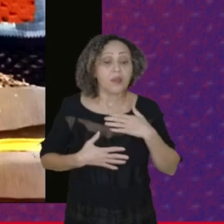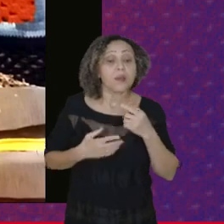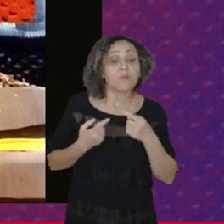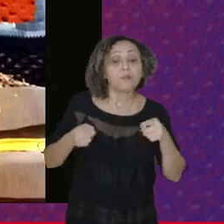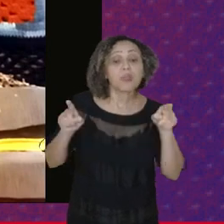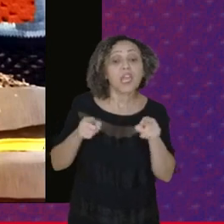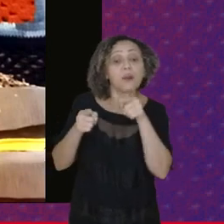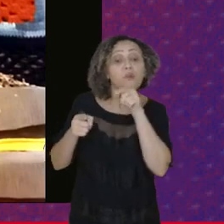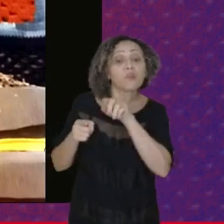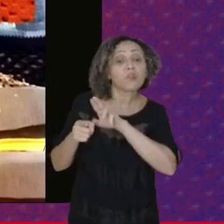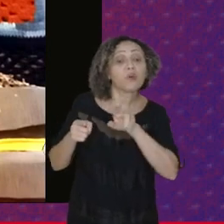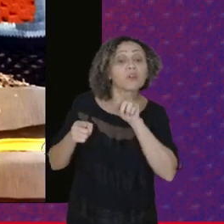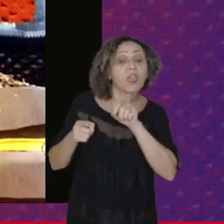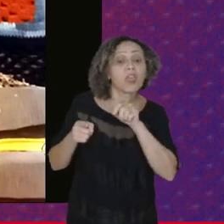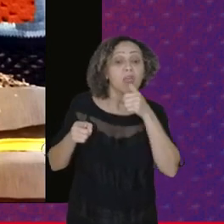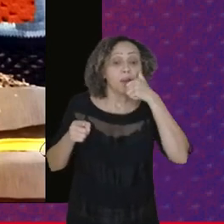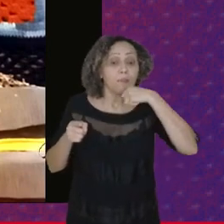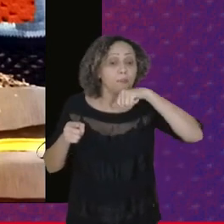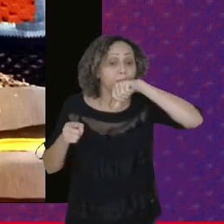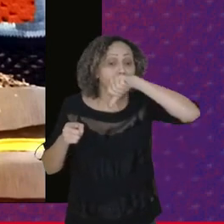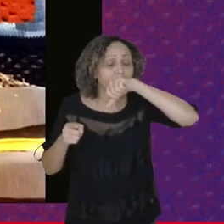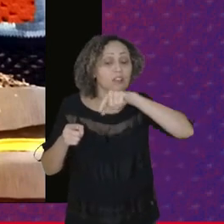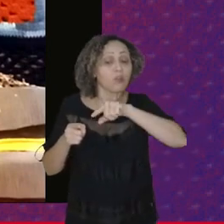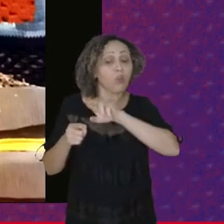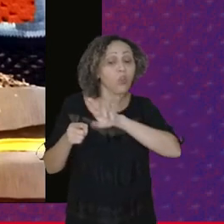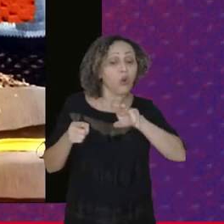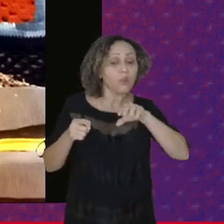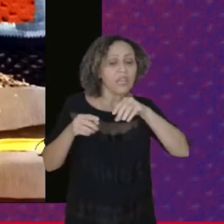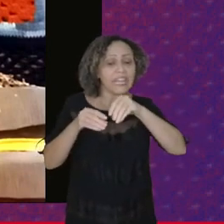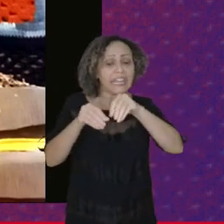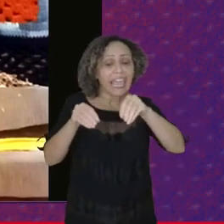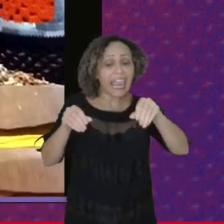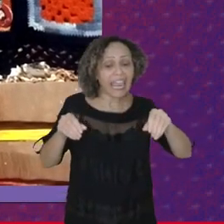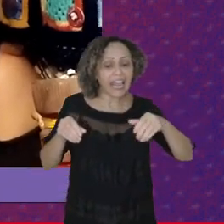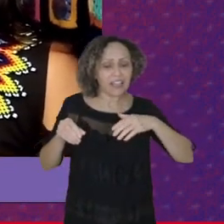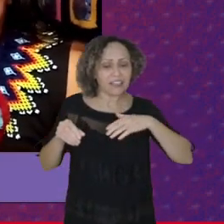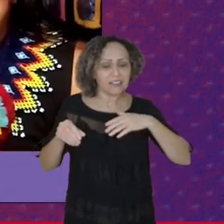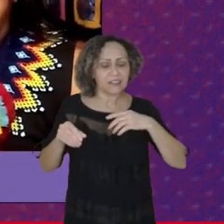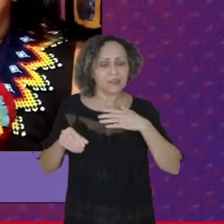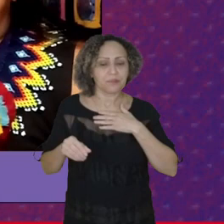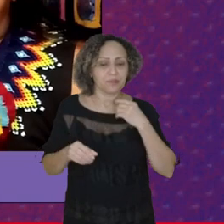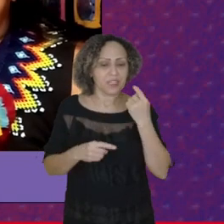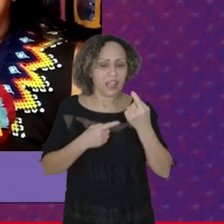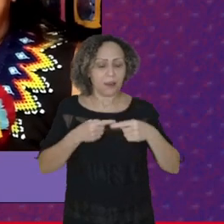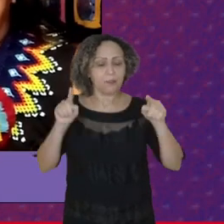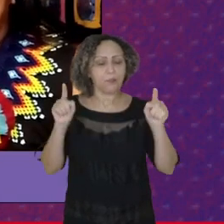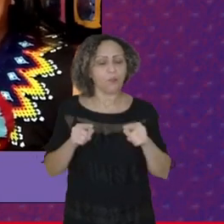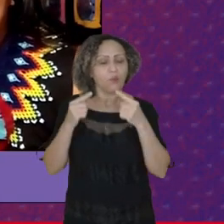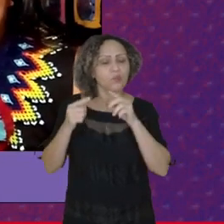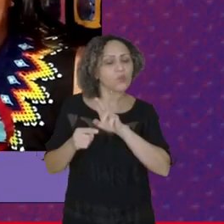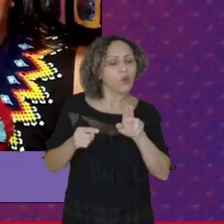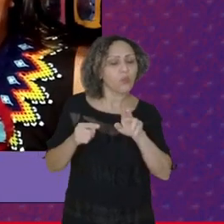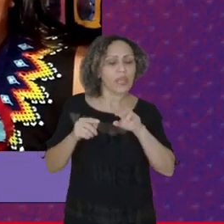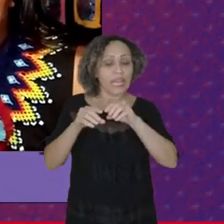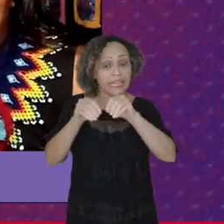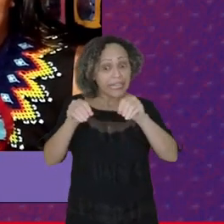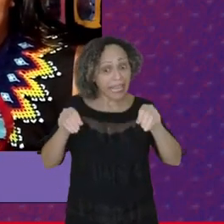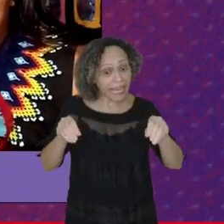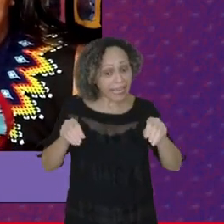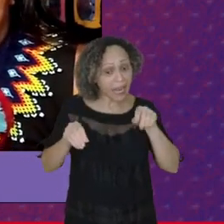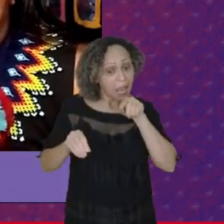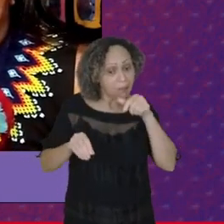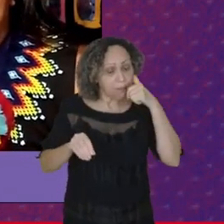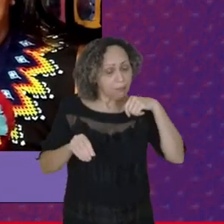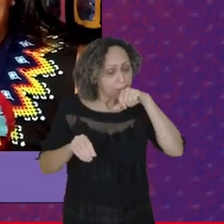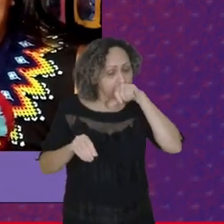porque a terra é mulher. É através dessa terra que a gente conquista toda a outra